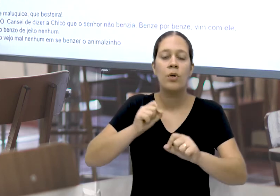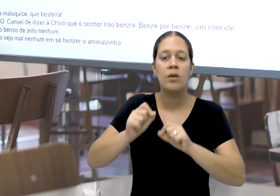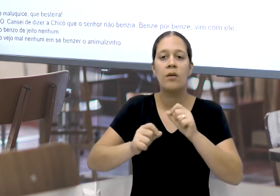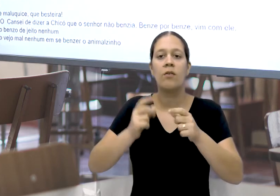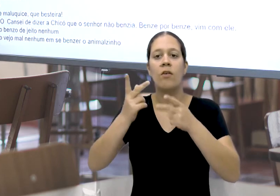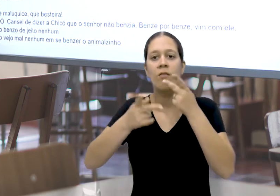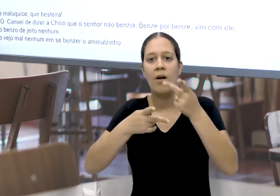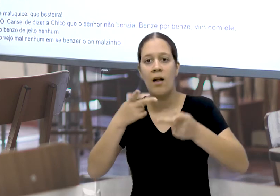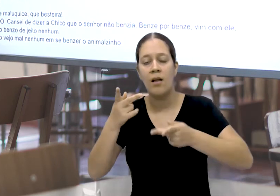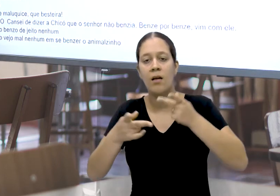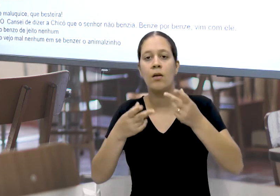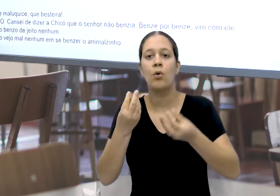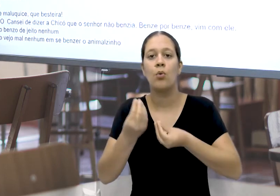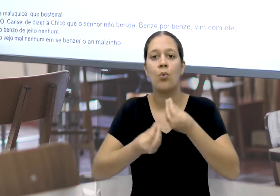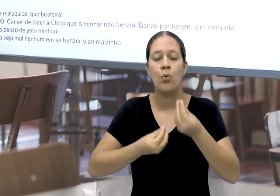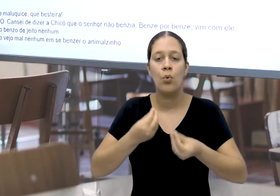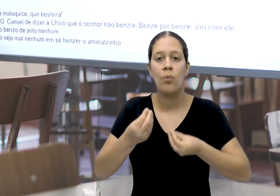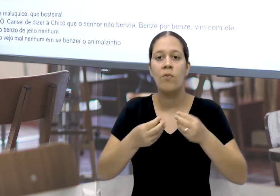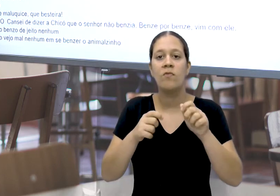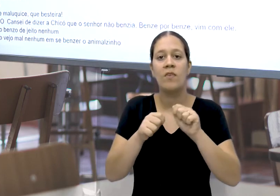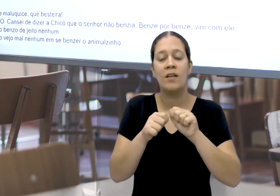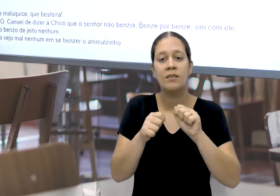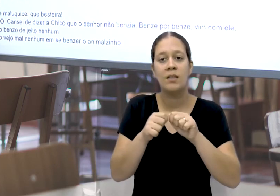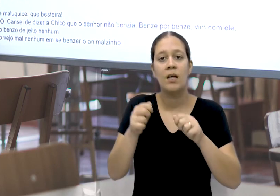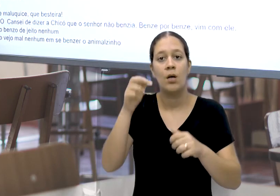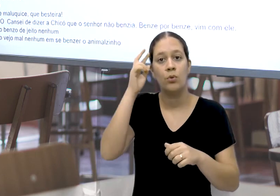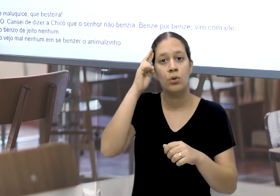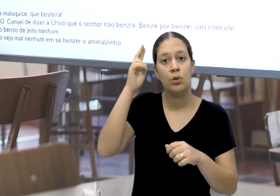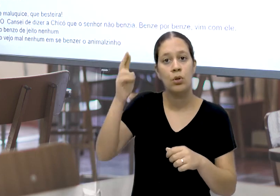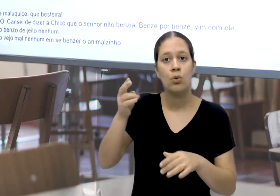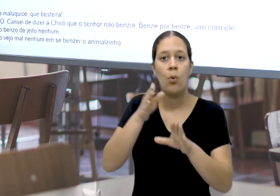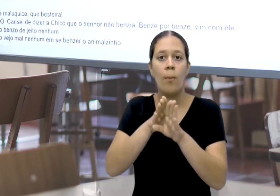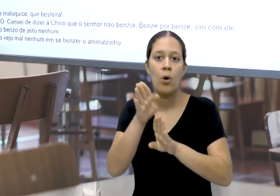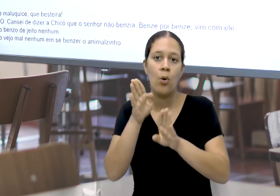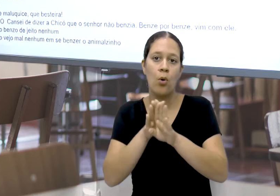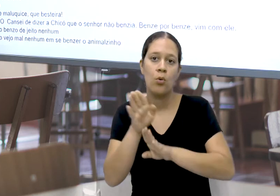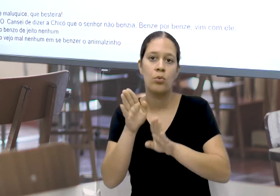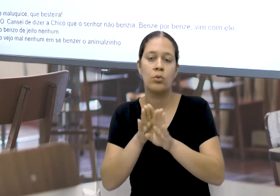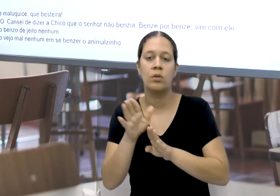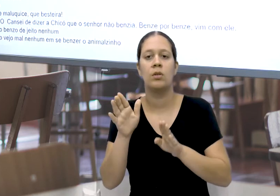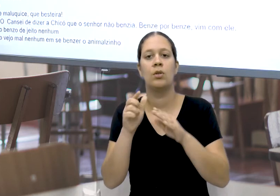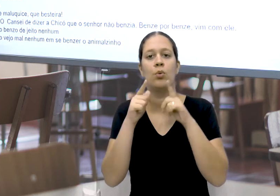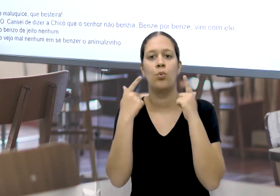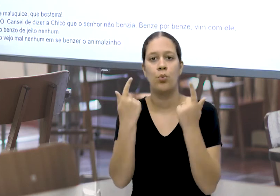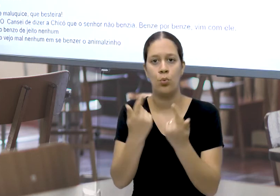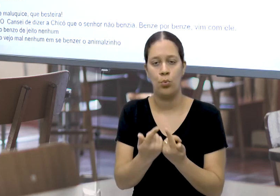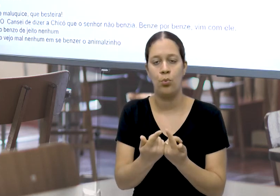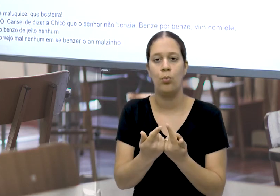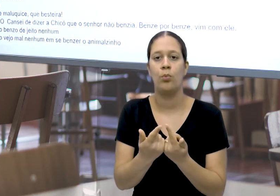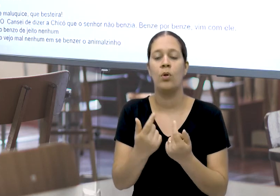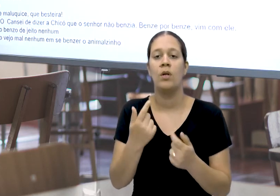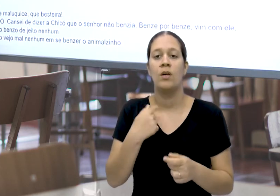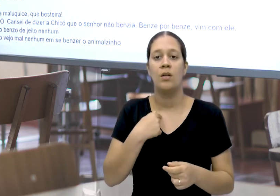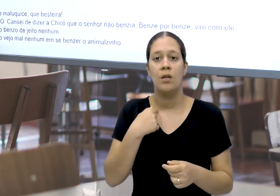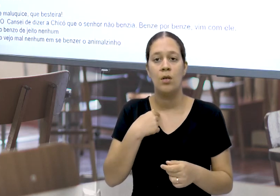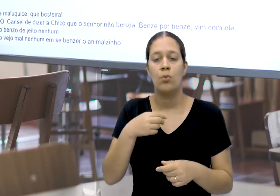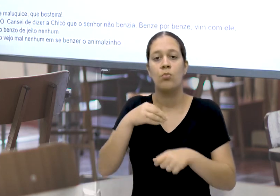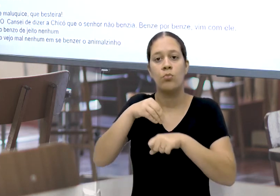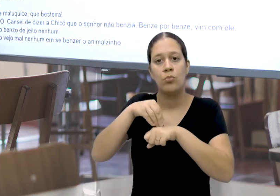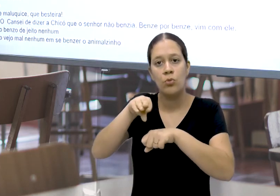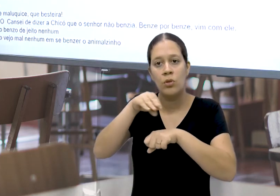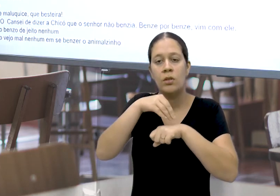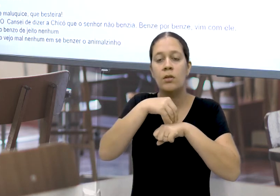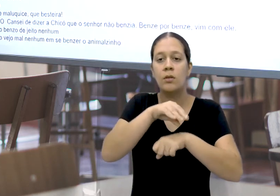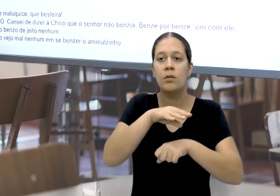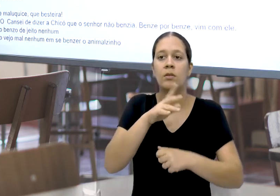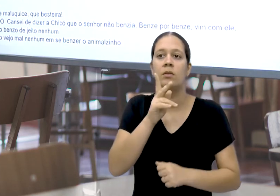vai falar, como vai falar, e para que o diretor possa orientar melhor o grupo de atores que está aqui. Então eu sugiro que você,